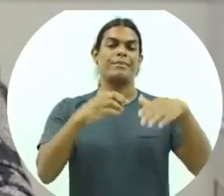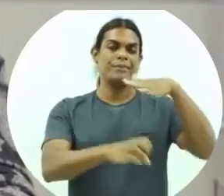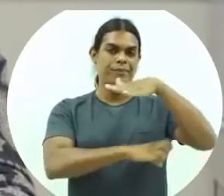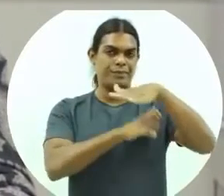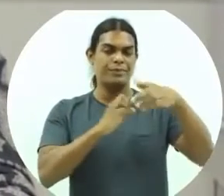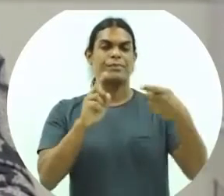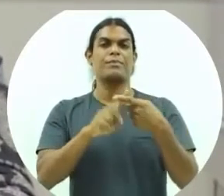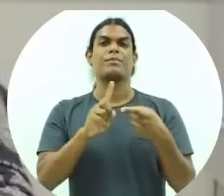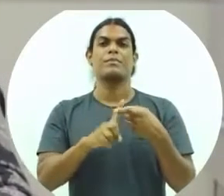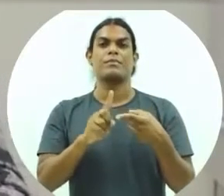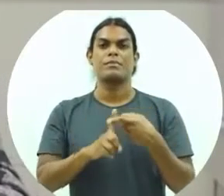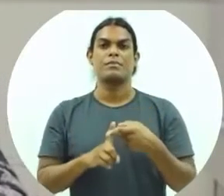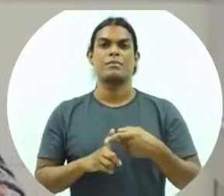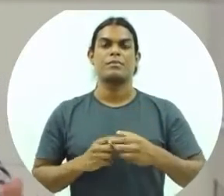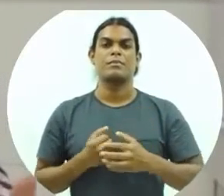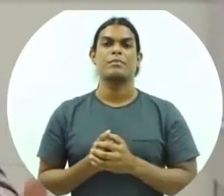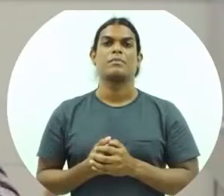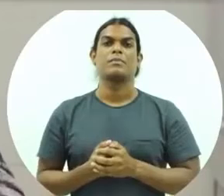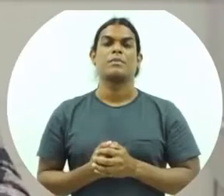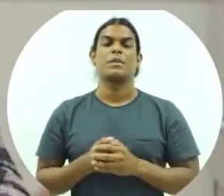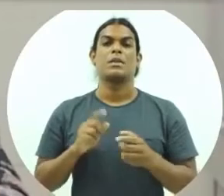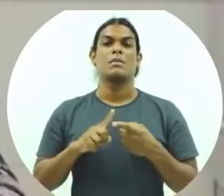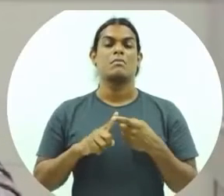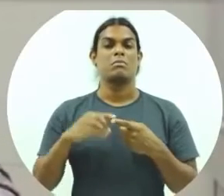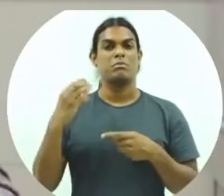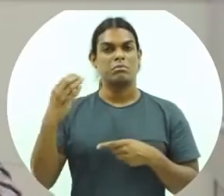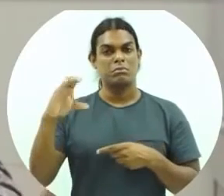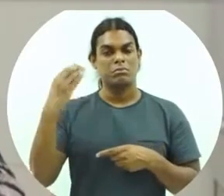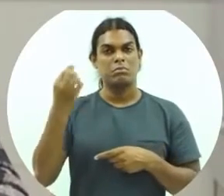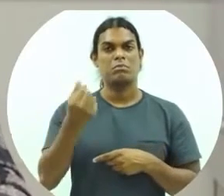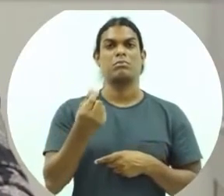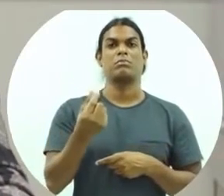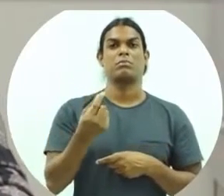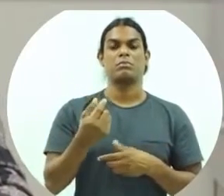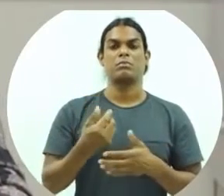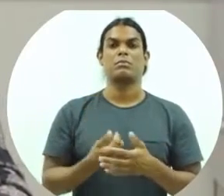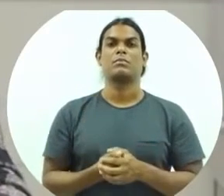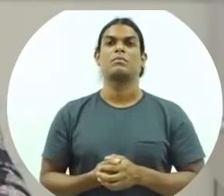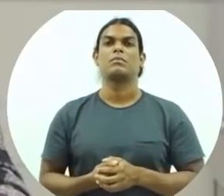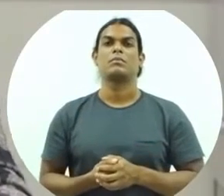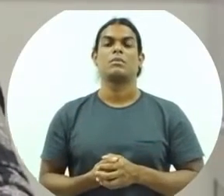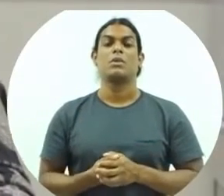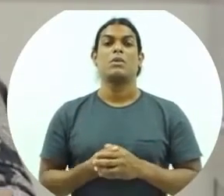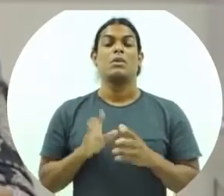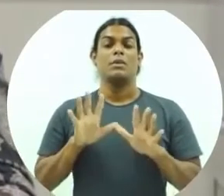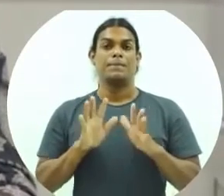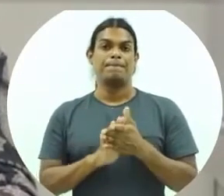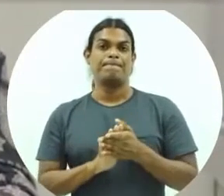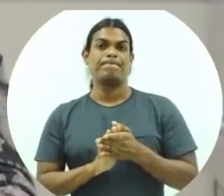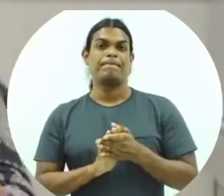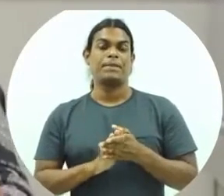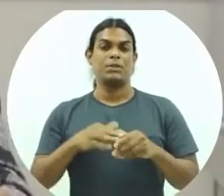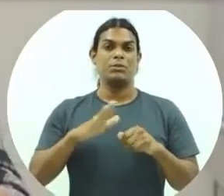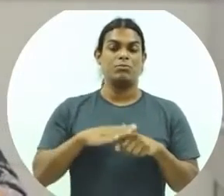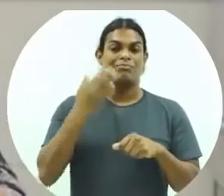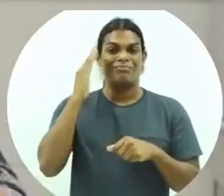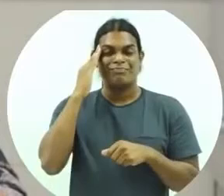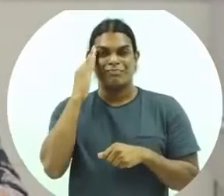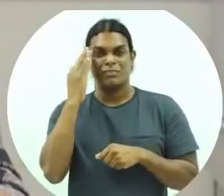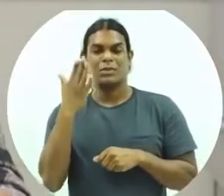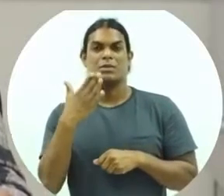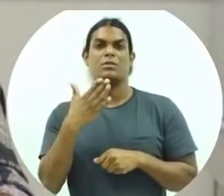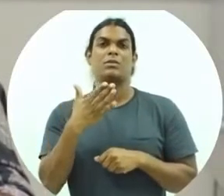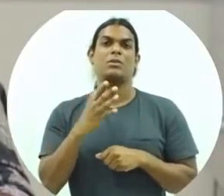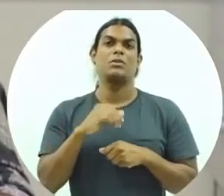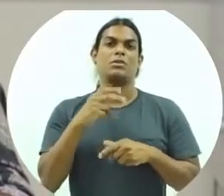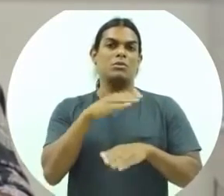qualidade e à satisfação dos clientes, além dos aspectos econômicos e financeiros. Ou seja, quanto mais eu entendo que os meus